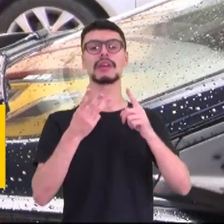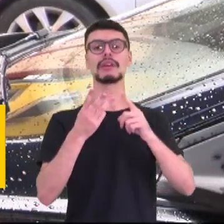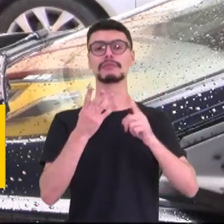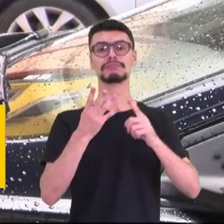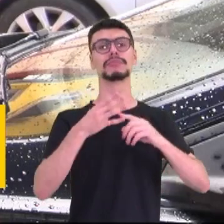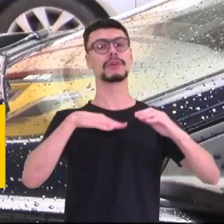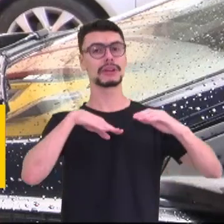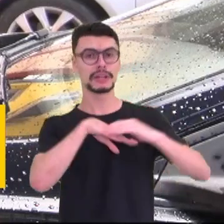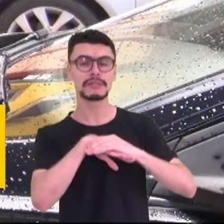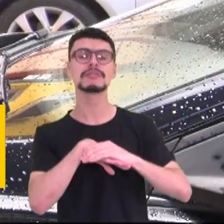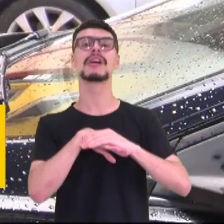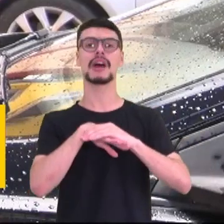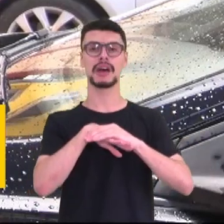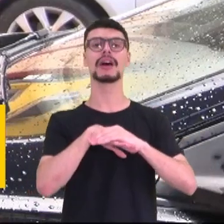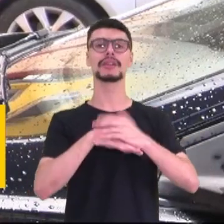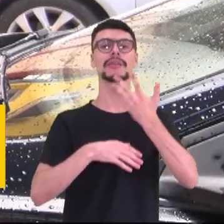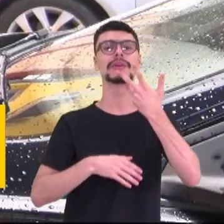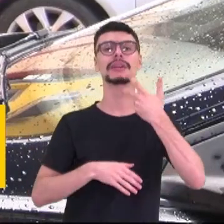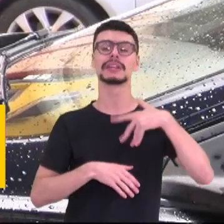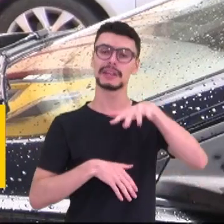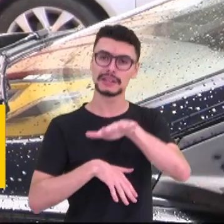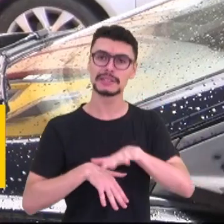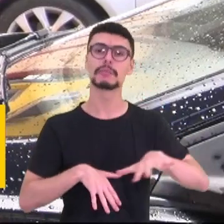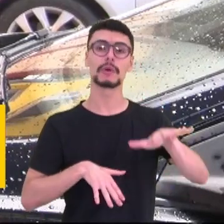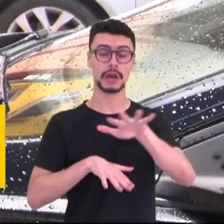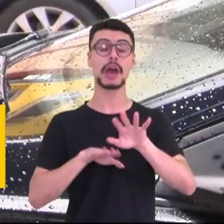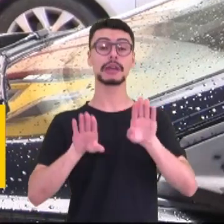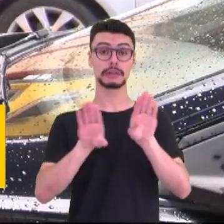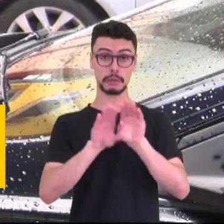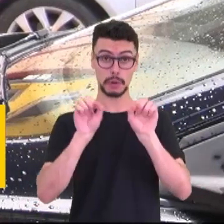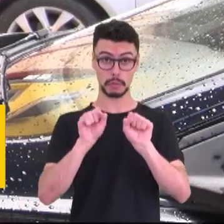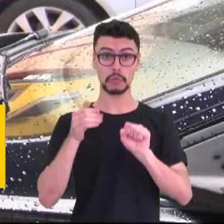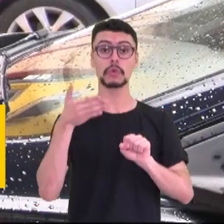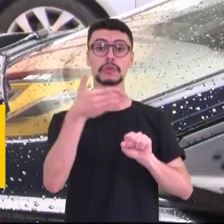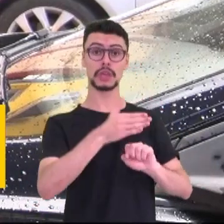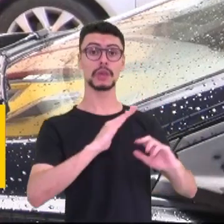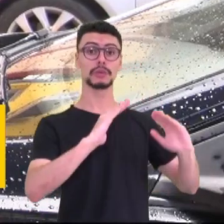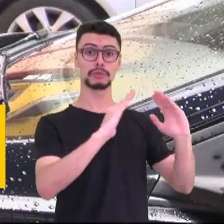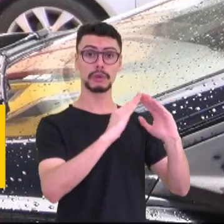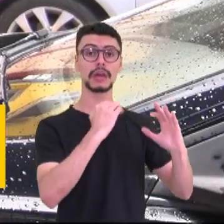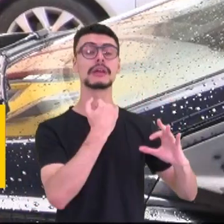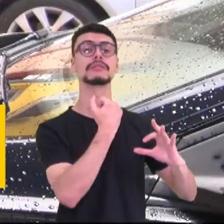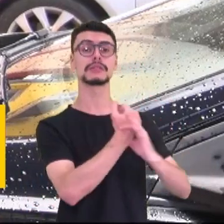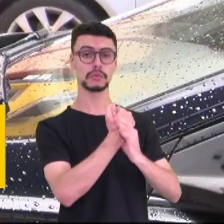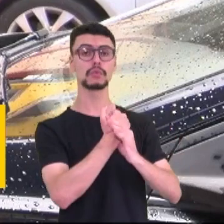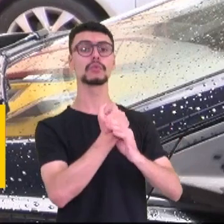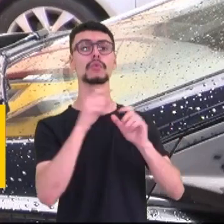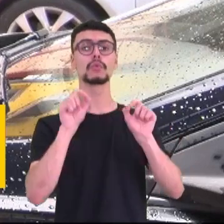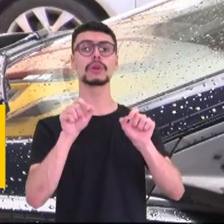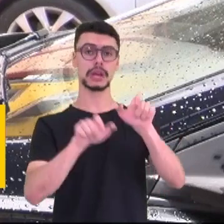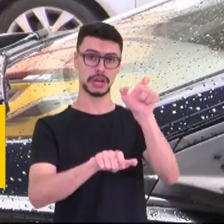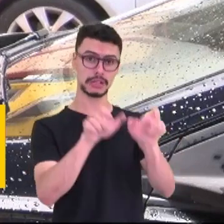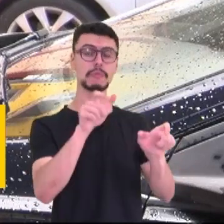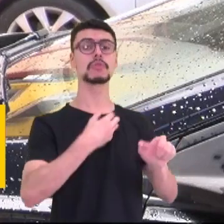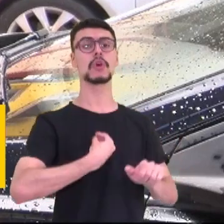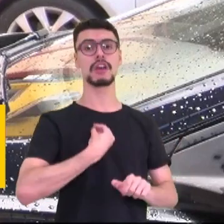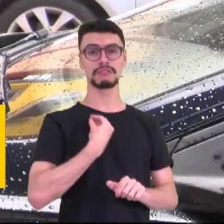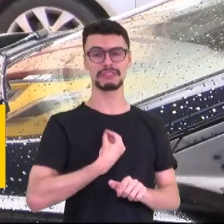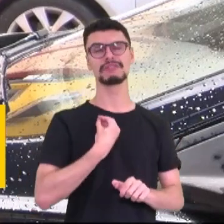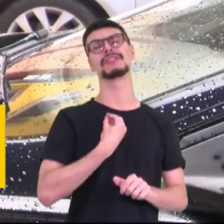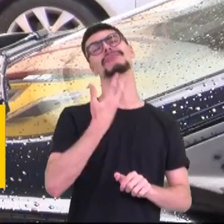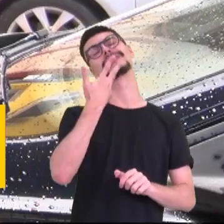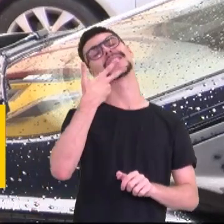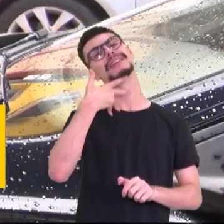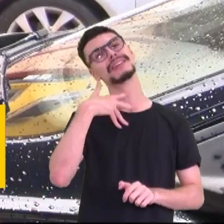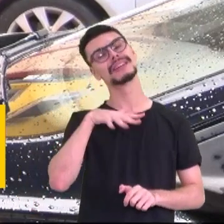muitas crianças por lá. Eu também pude visitar um abrigo onde essas pessoas estavam, muitas crianças